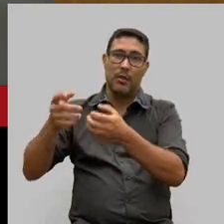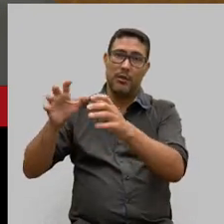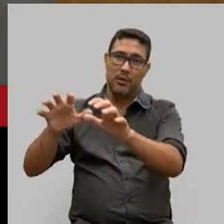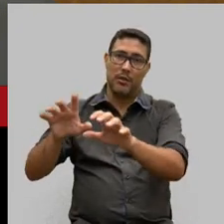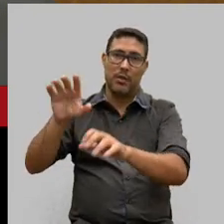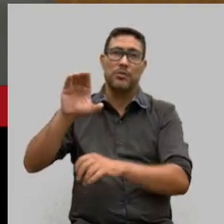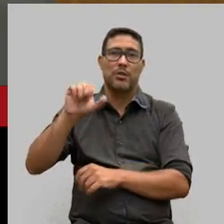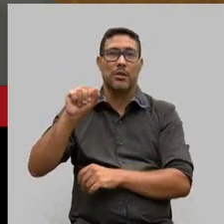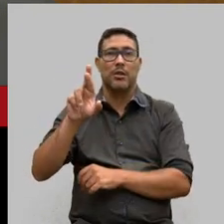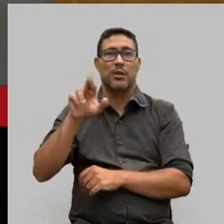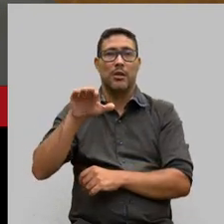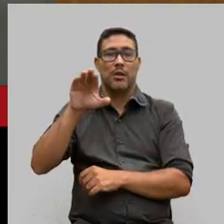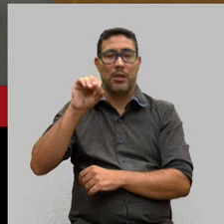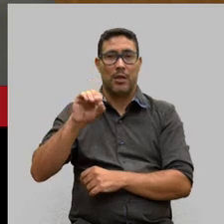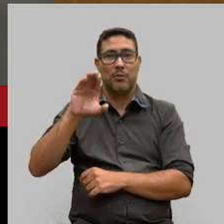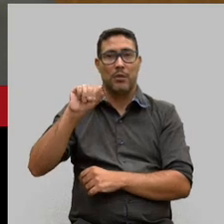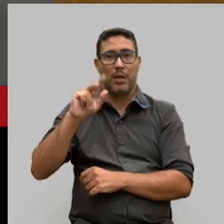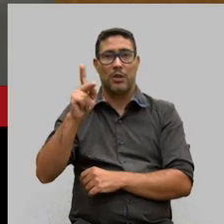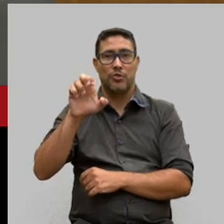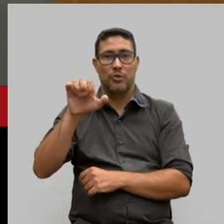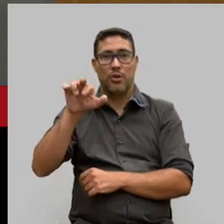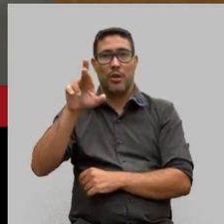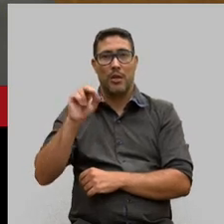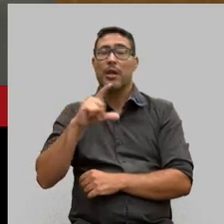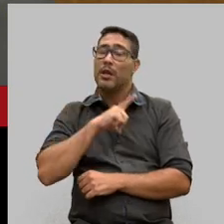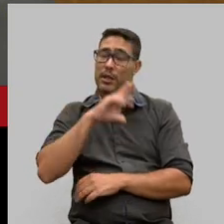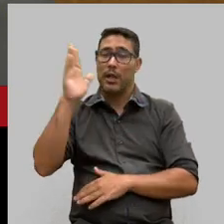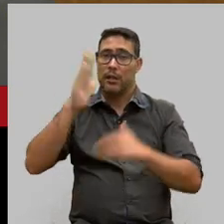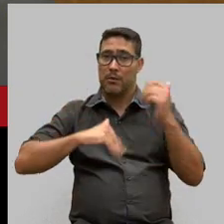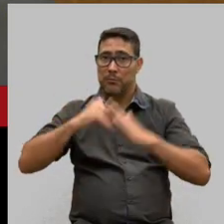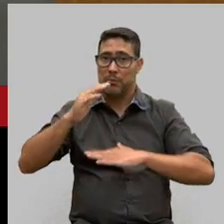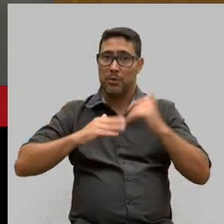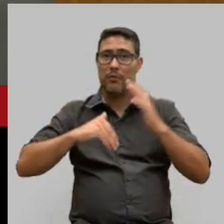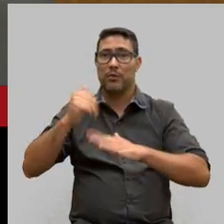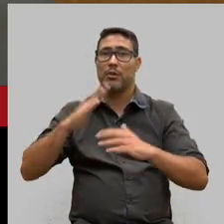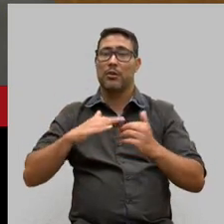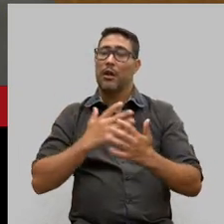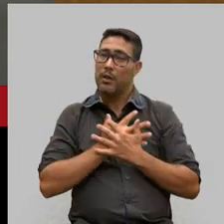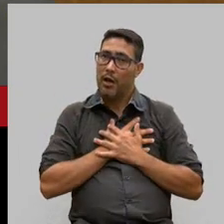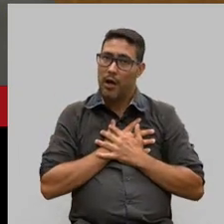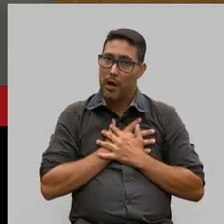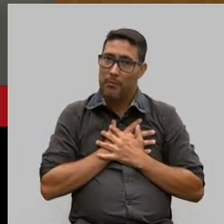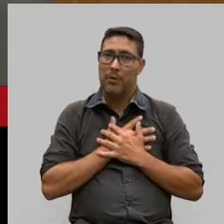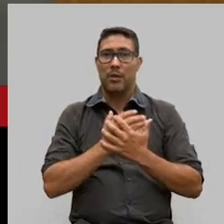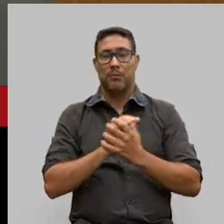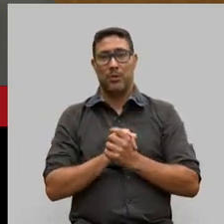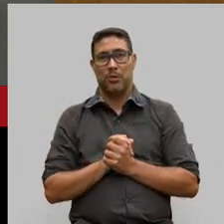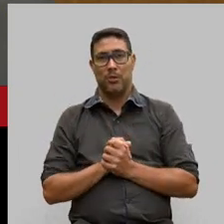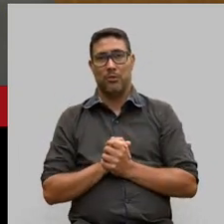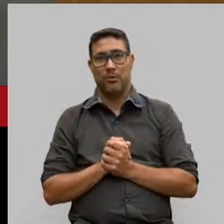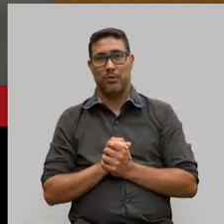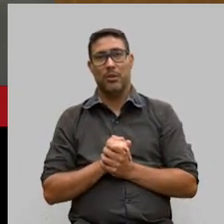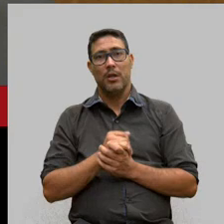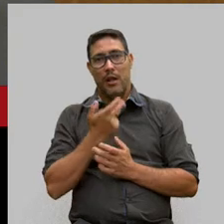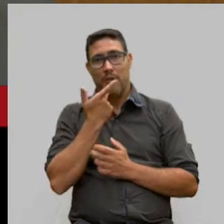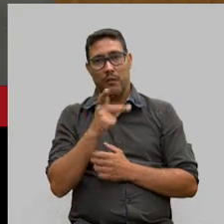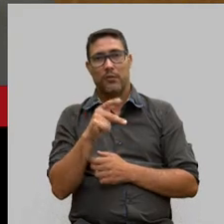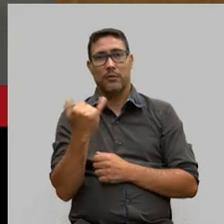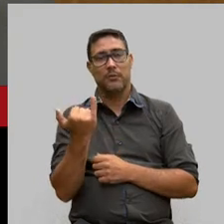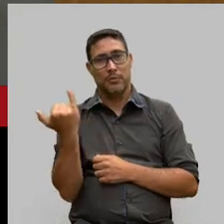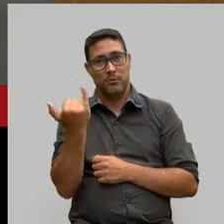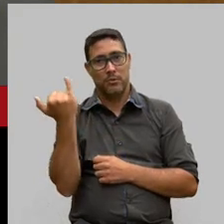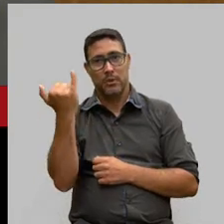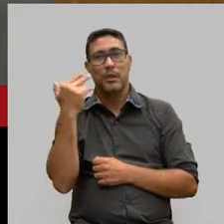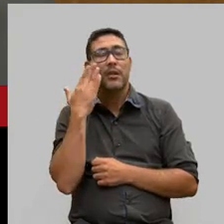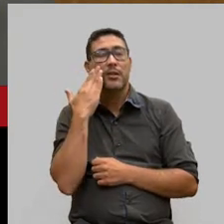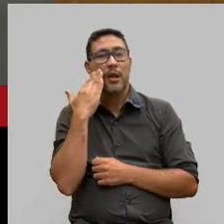Cachoeira exe educadores profissionais e amorosos como a fala da nossa amiga foi muito importante e saber